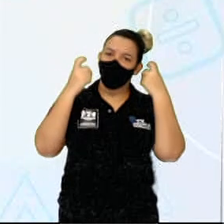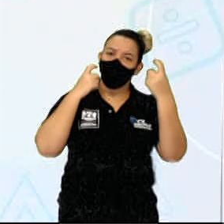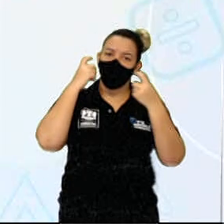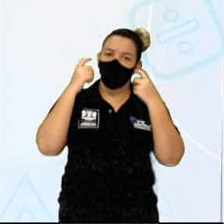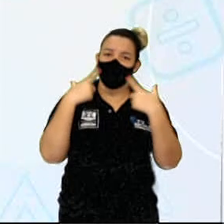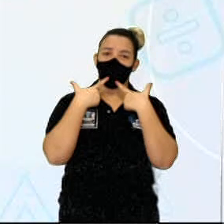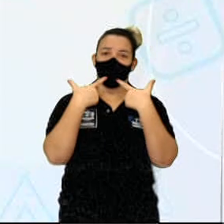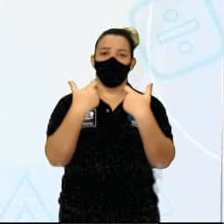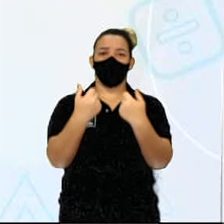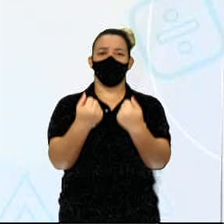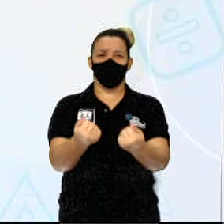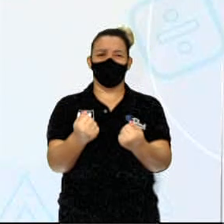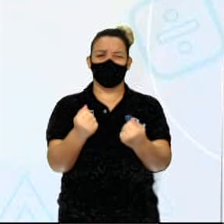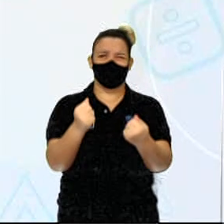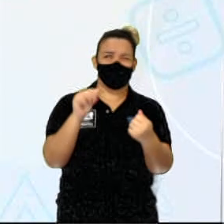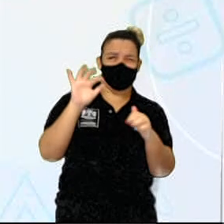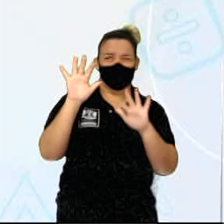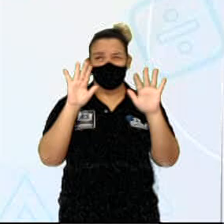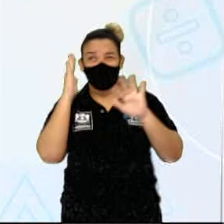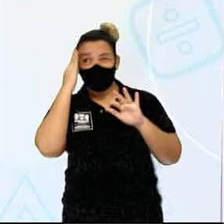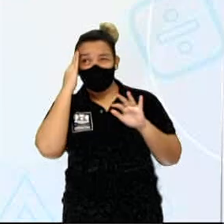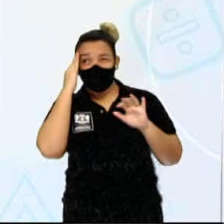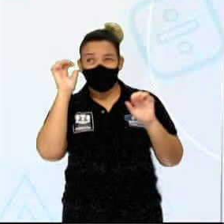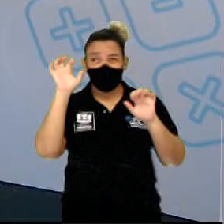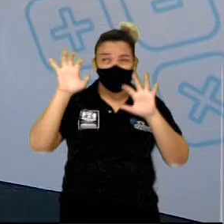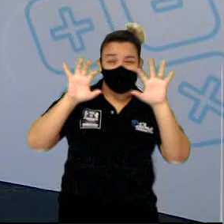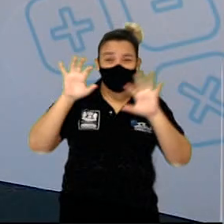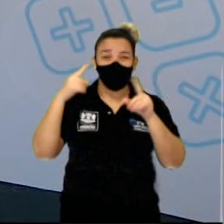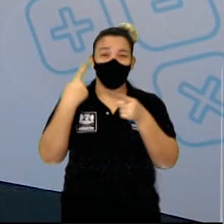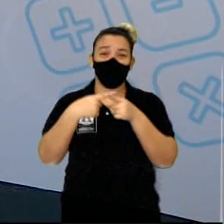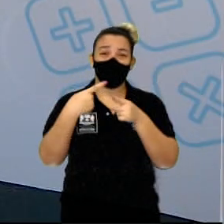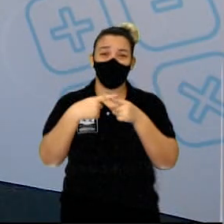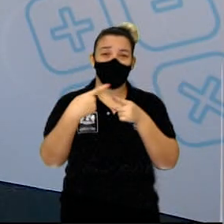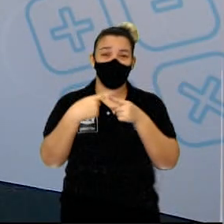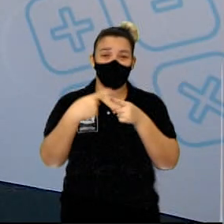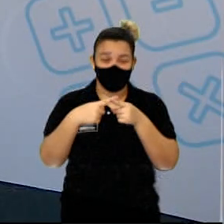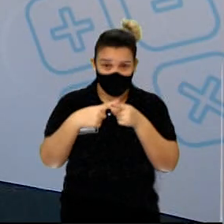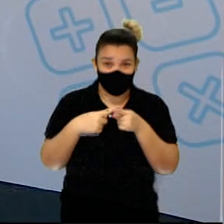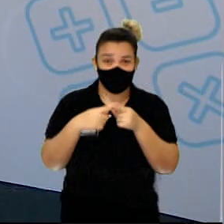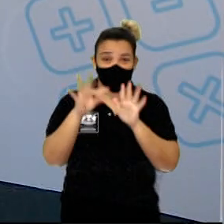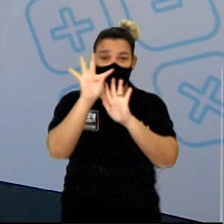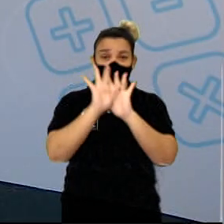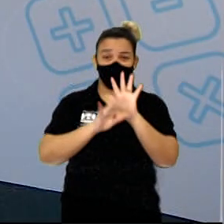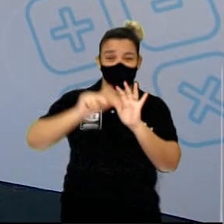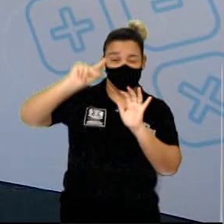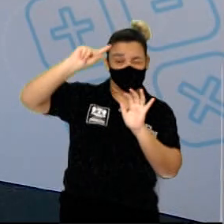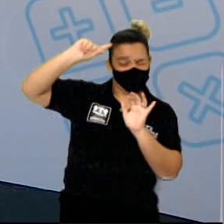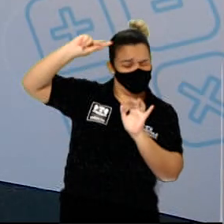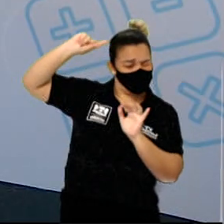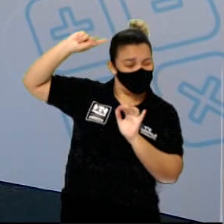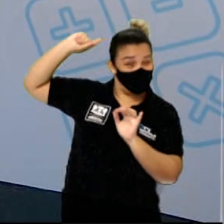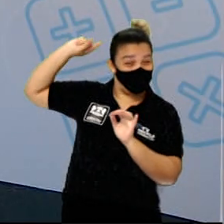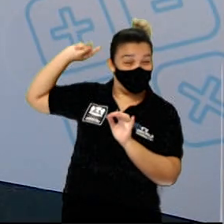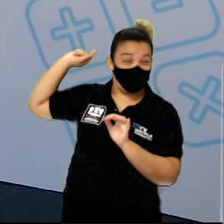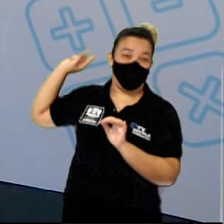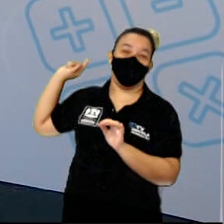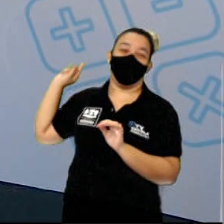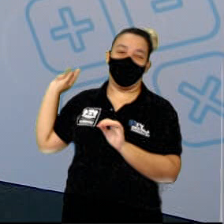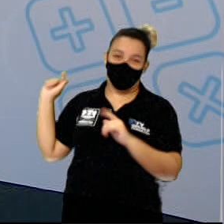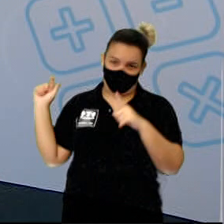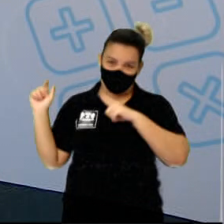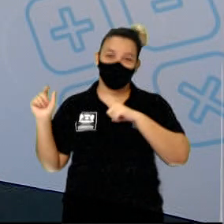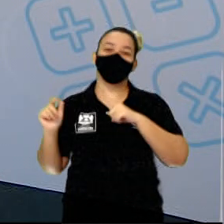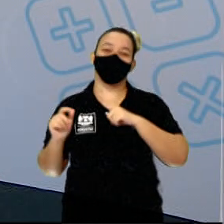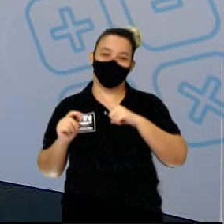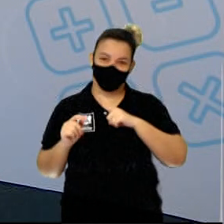linguagem rebuscada. Como a fábula é um gênero antigo, há muitas versões, vários tipos de versões aí das